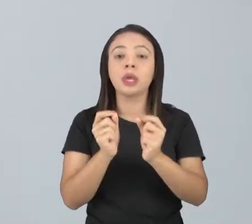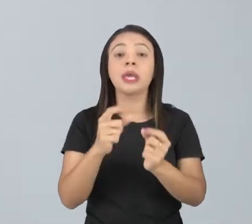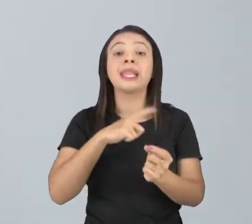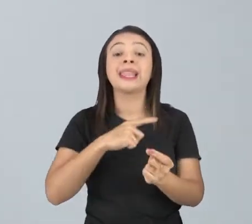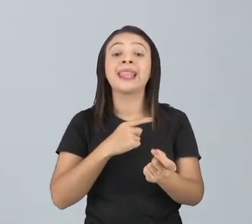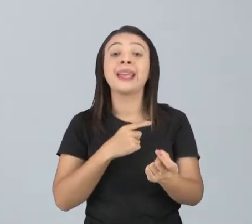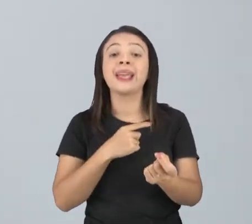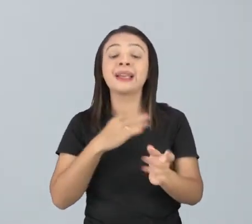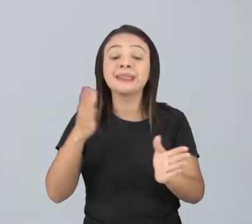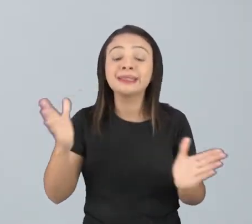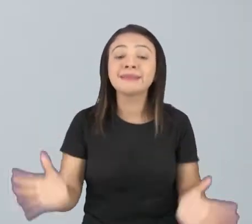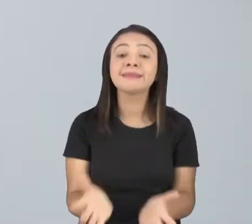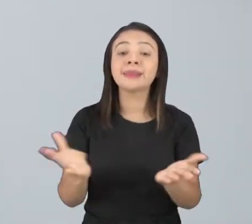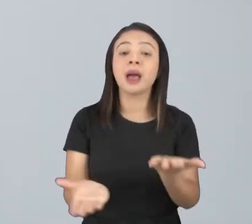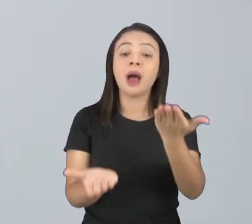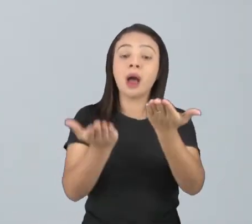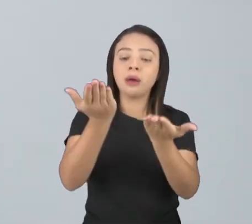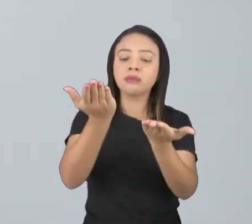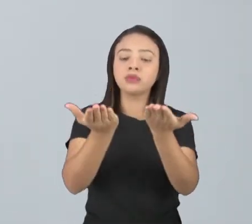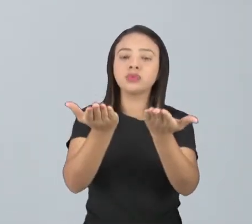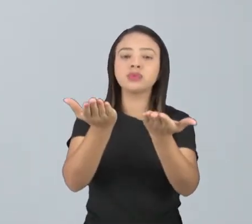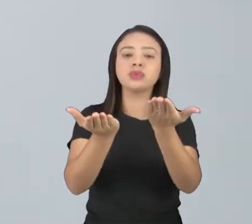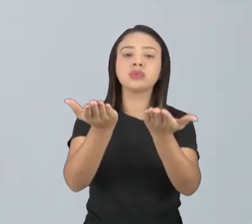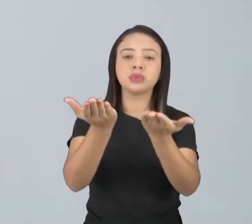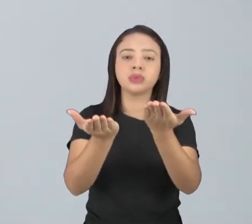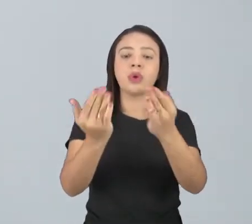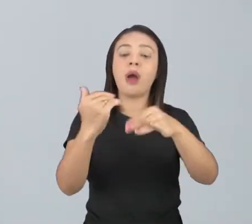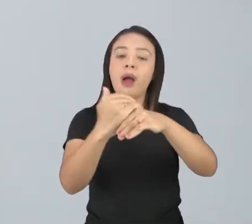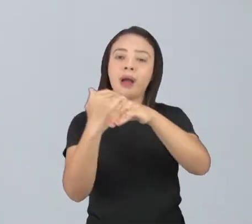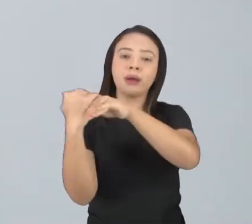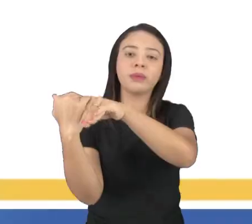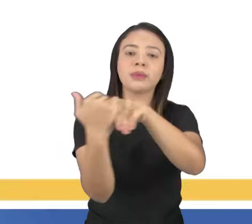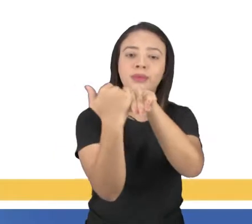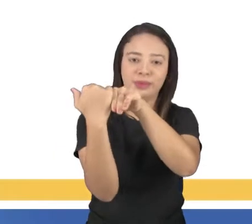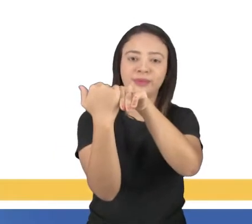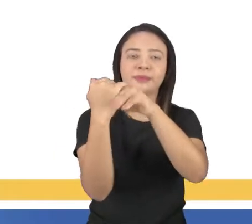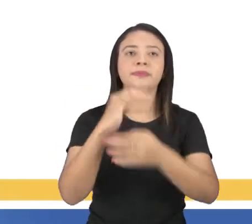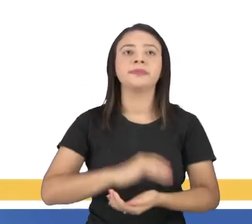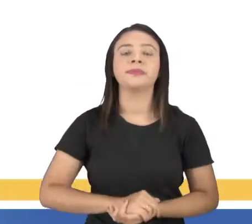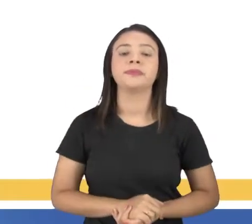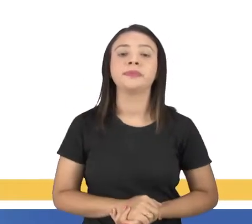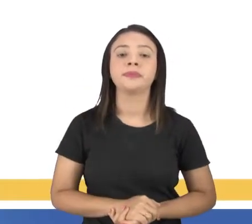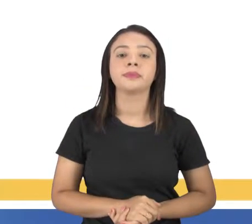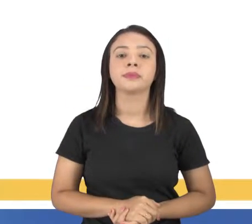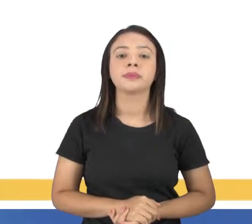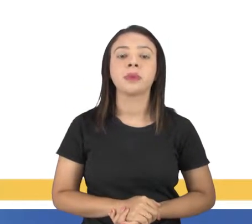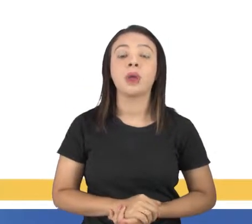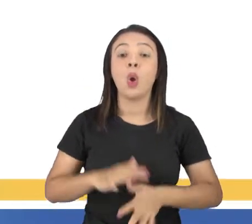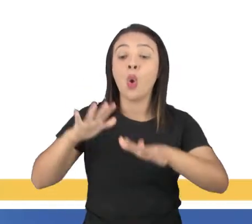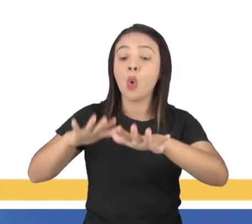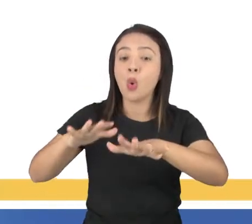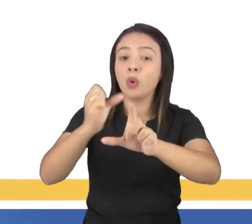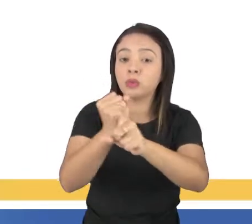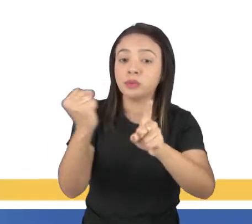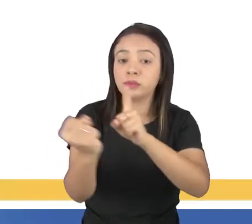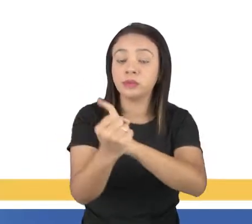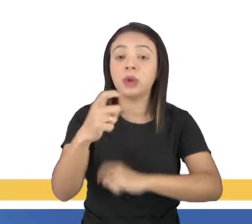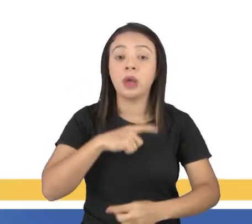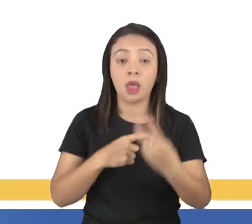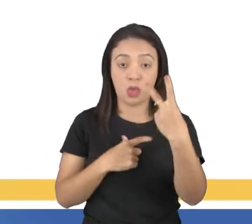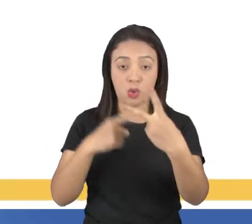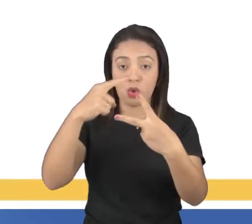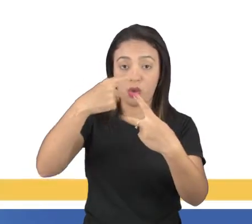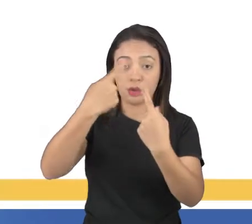desigualdade e tentar impactar positivamente na sociedade. Continuando. Os movimentos sociais eles podem ser divididos em